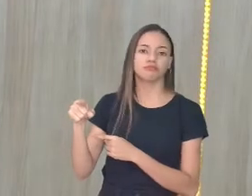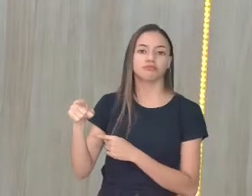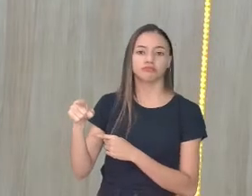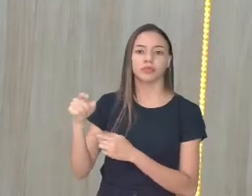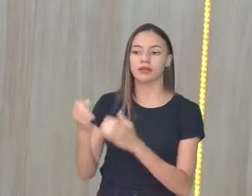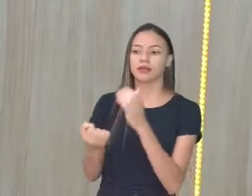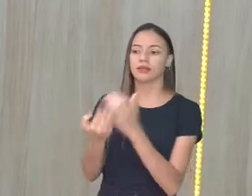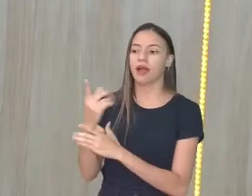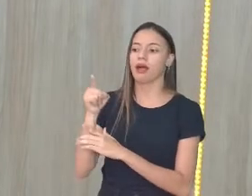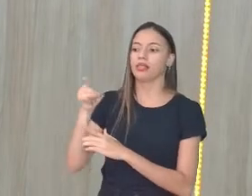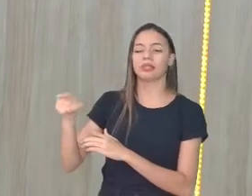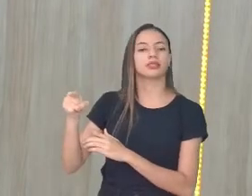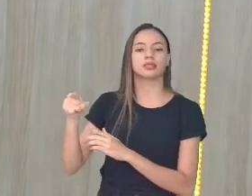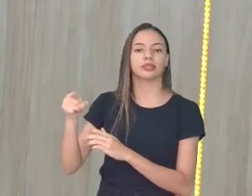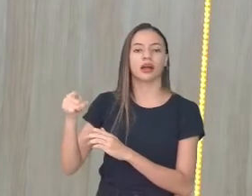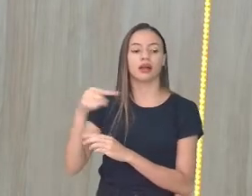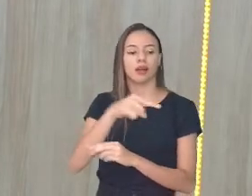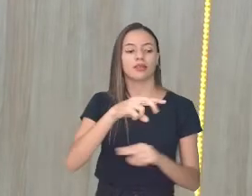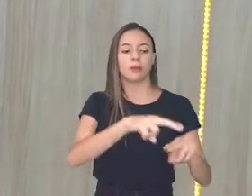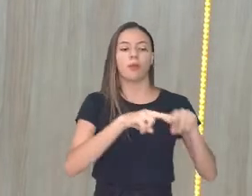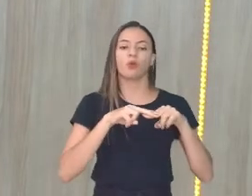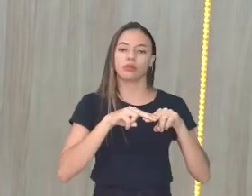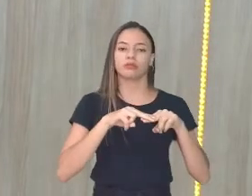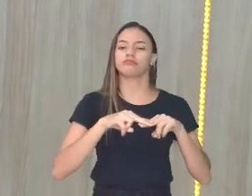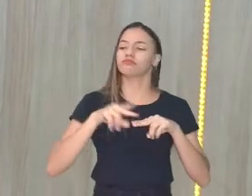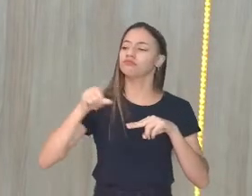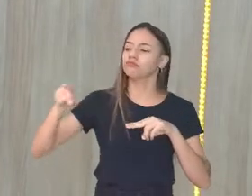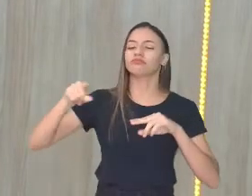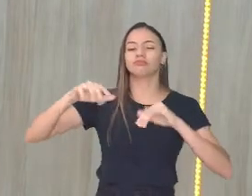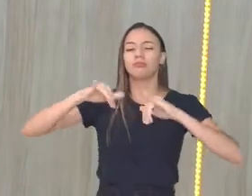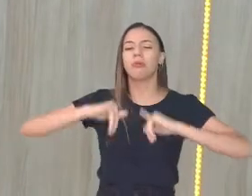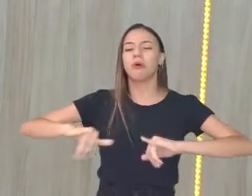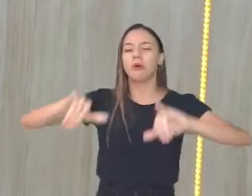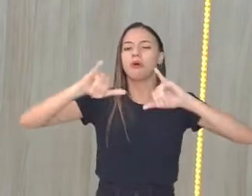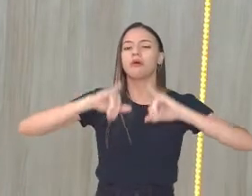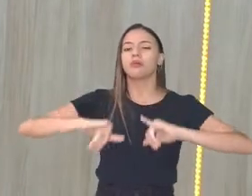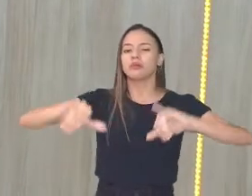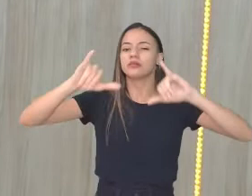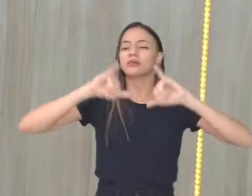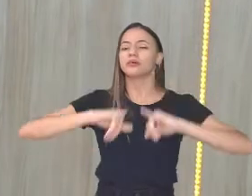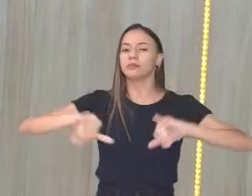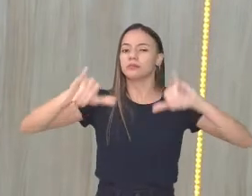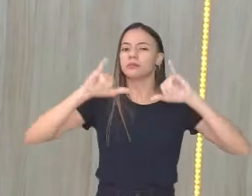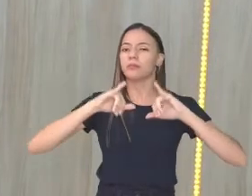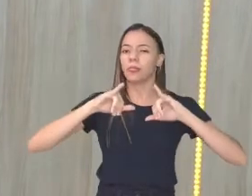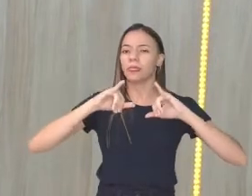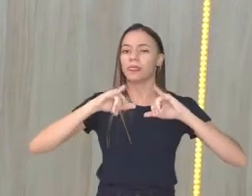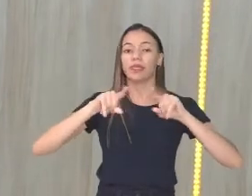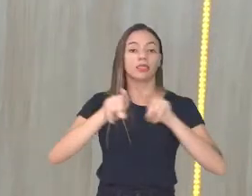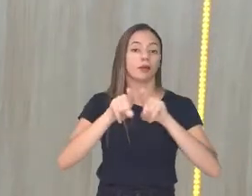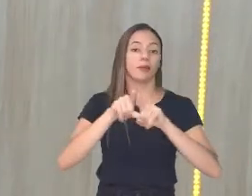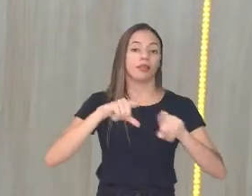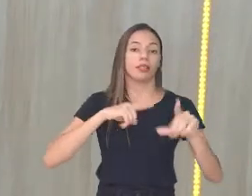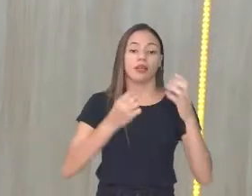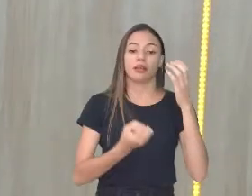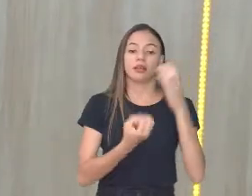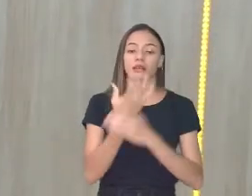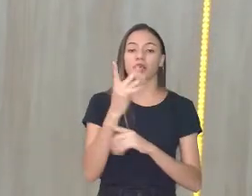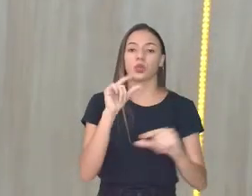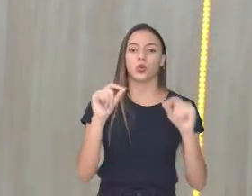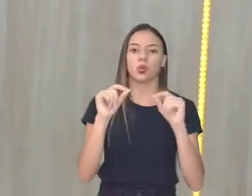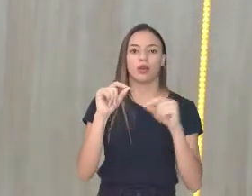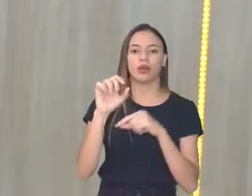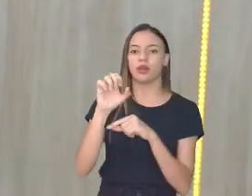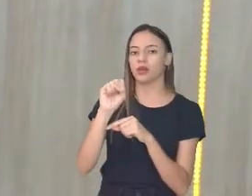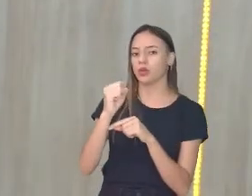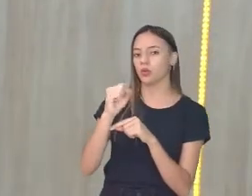foi feita toda uma propaganda, dentre as quais a gente vai ter até a criação de um slogan,